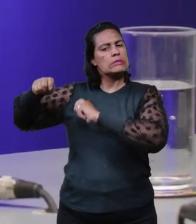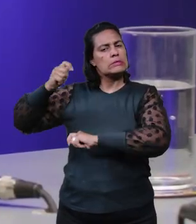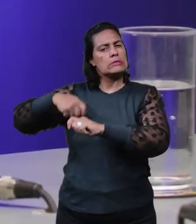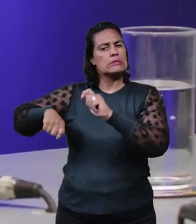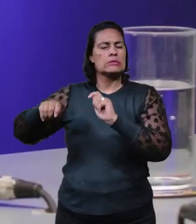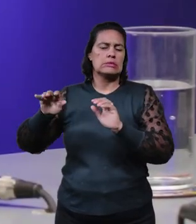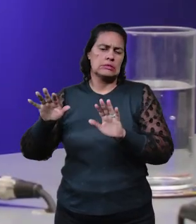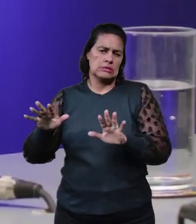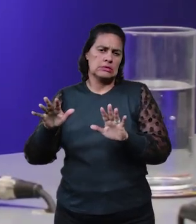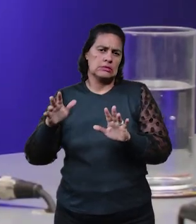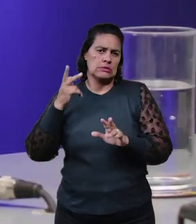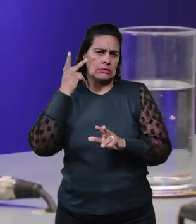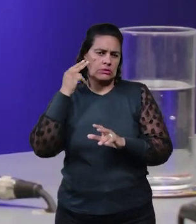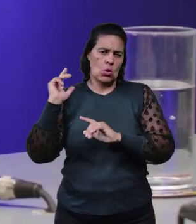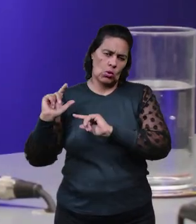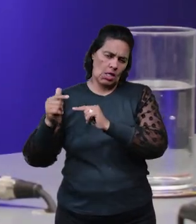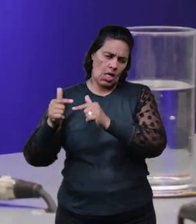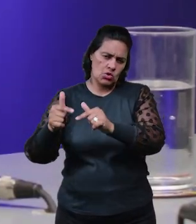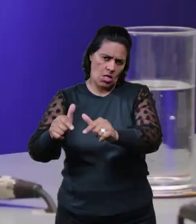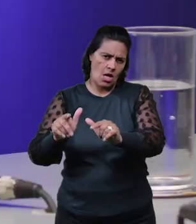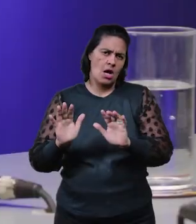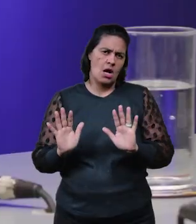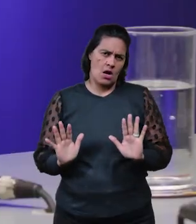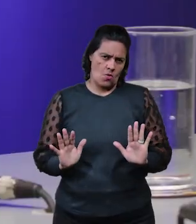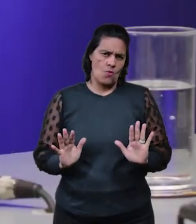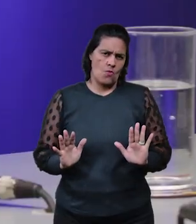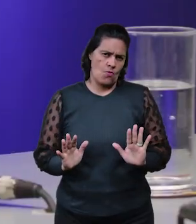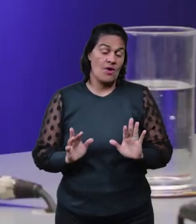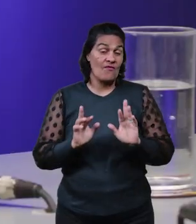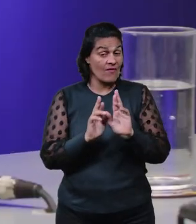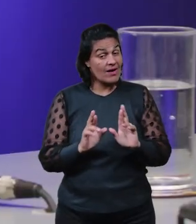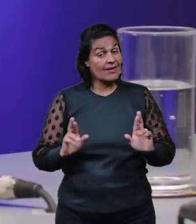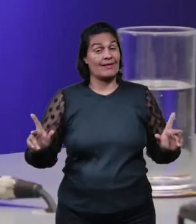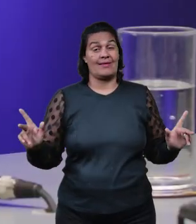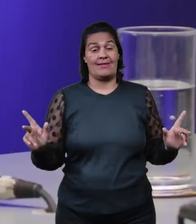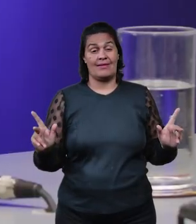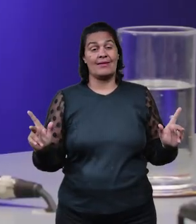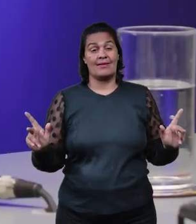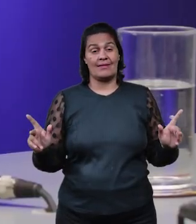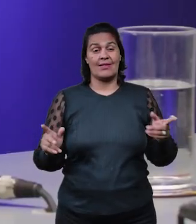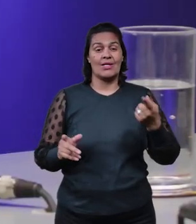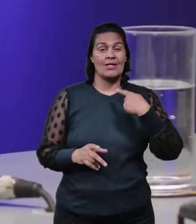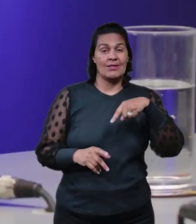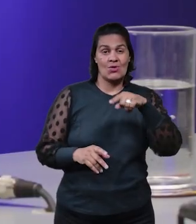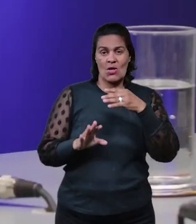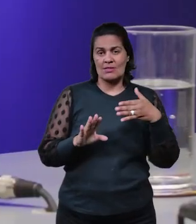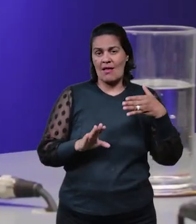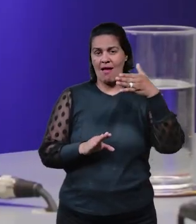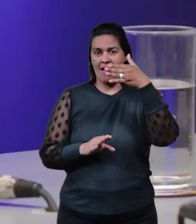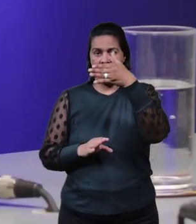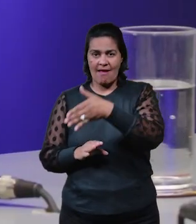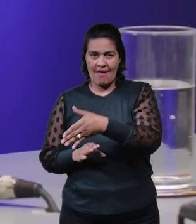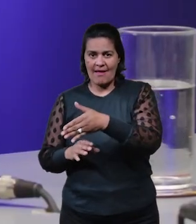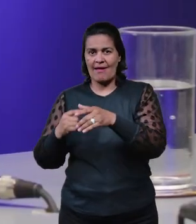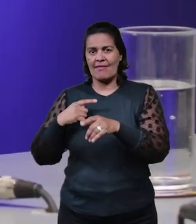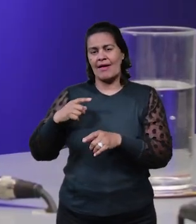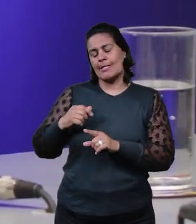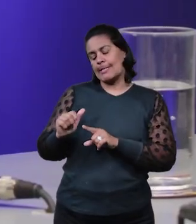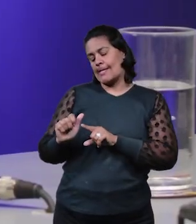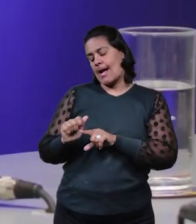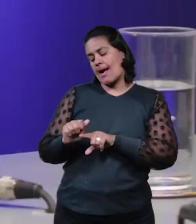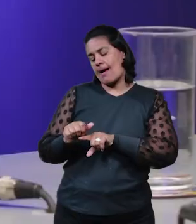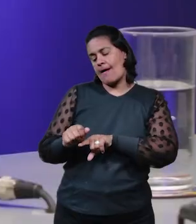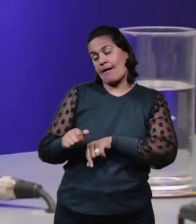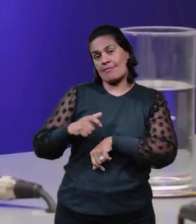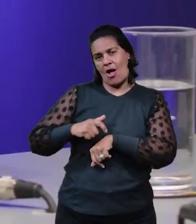Os Barbearia, né? convencionais, né? Aham. Tipo aqueles. Não é nem barbearia. Mas eu falo, tipo, esses salões que a gente chega e manicure e pedicure ali na